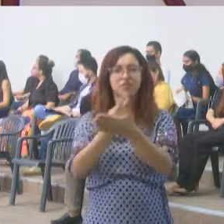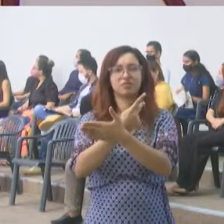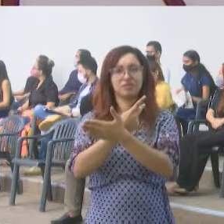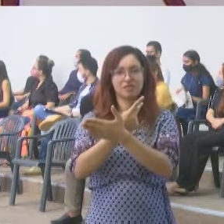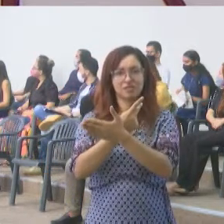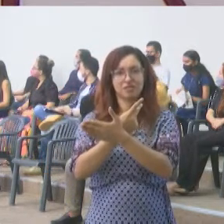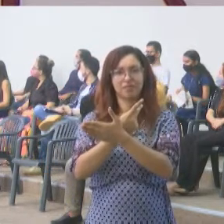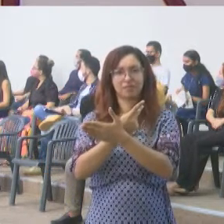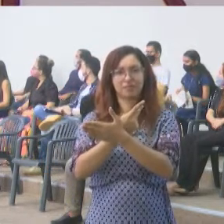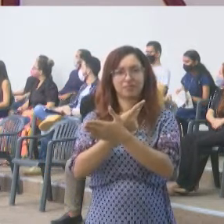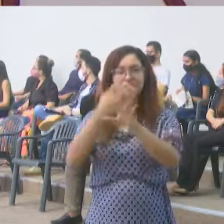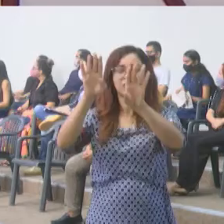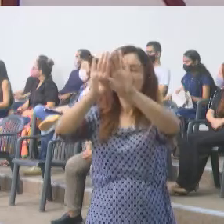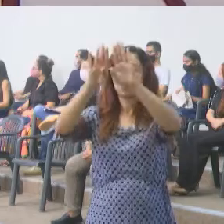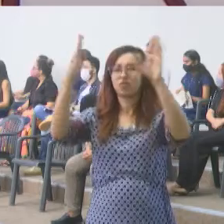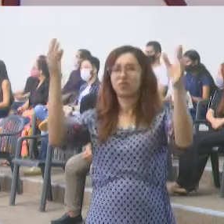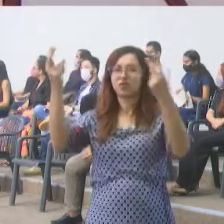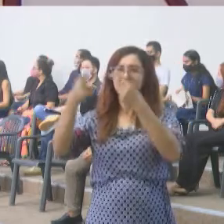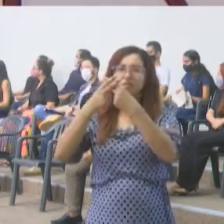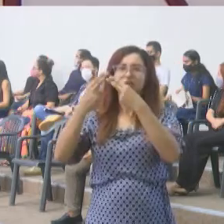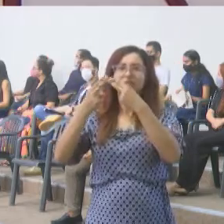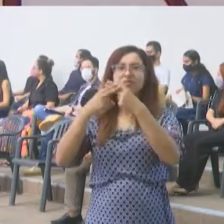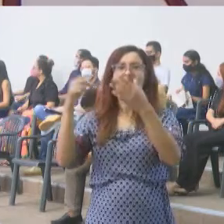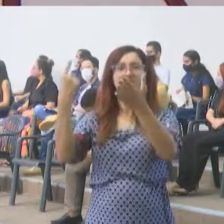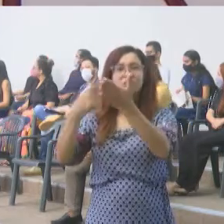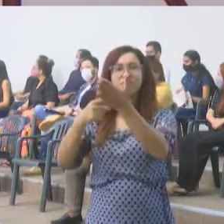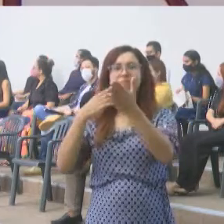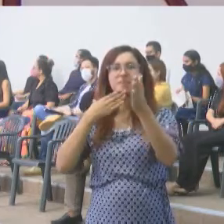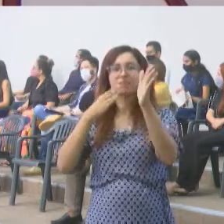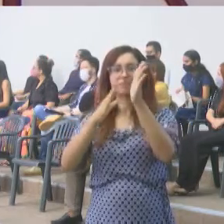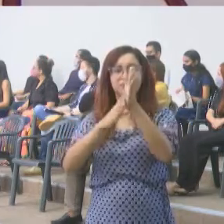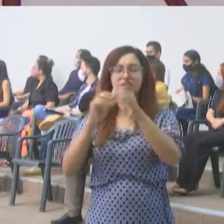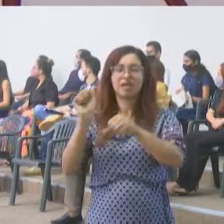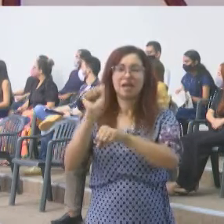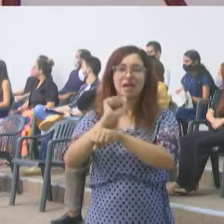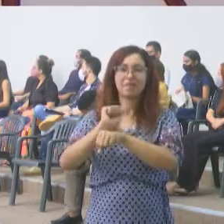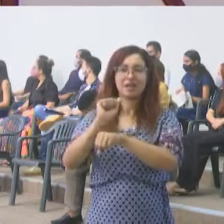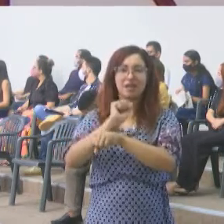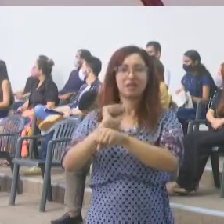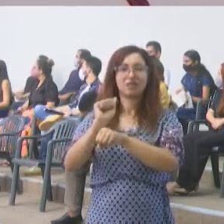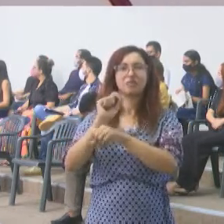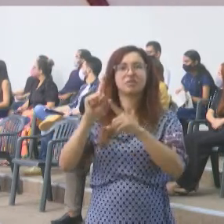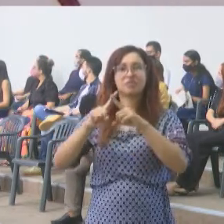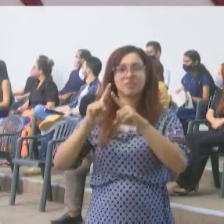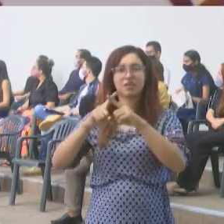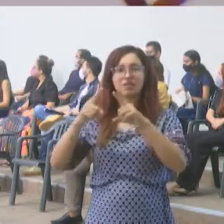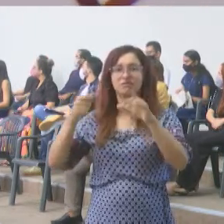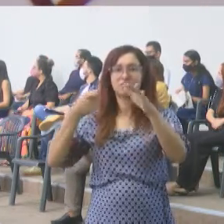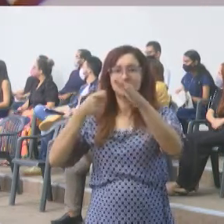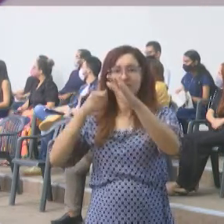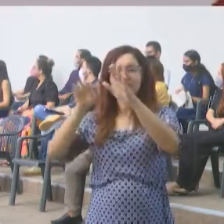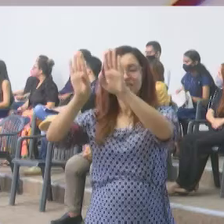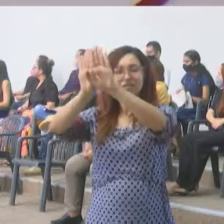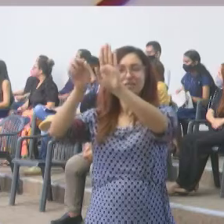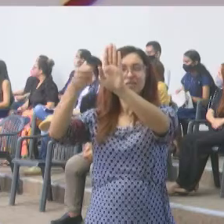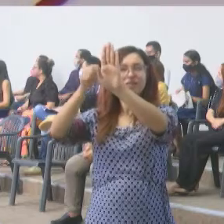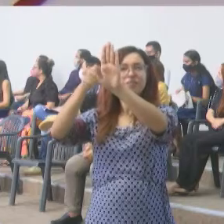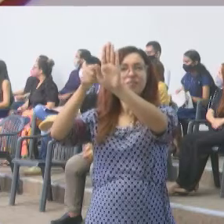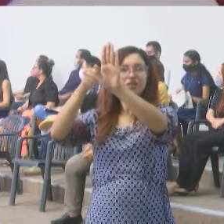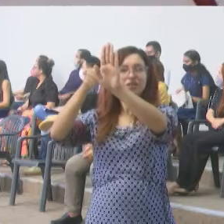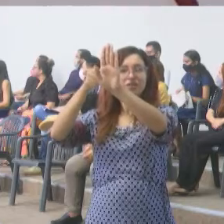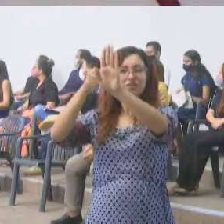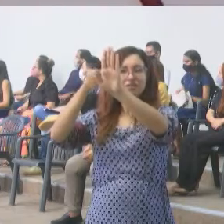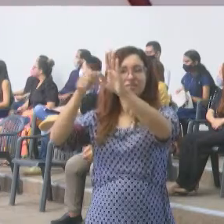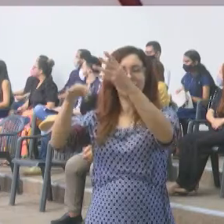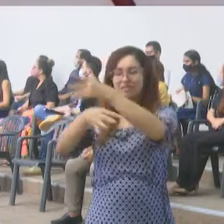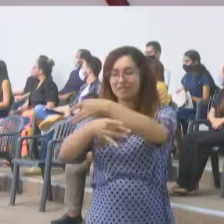portões sendo usados dessa forma. Lembrando da história de Abraão, quando Abraão foi no portão da cidade e ele comprou uma caverna. Sara falece e